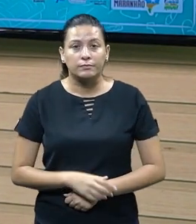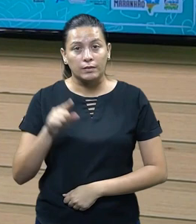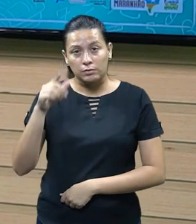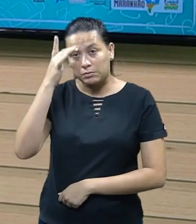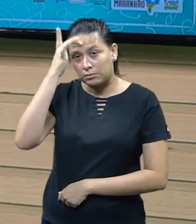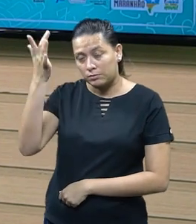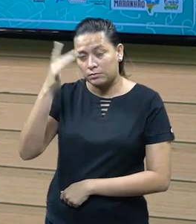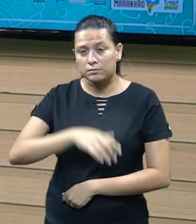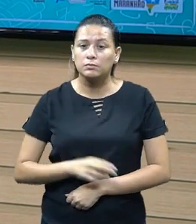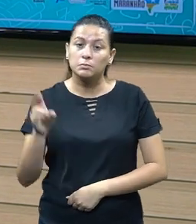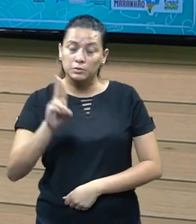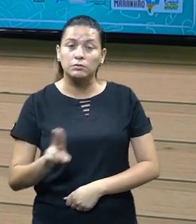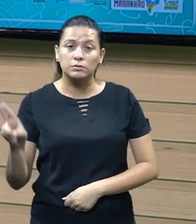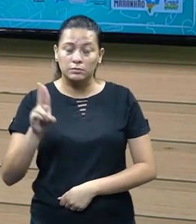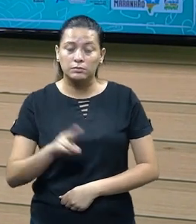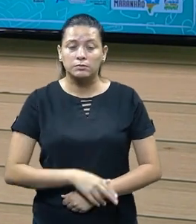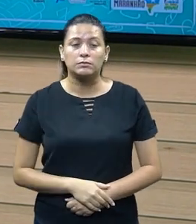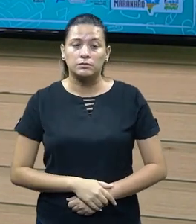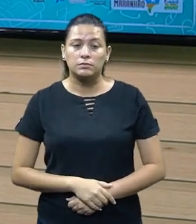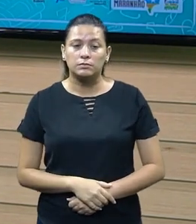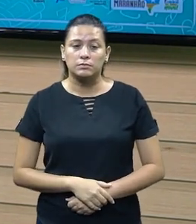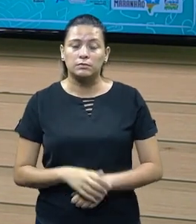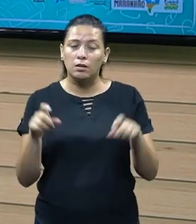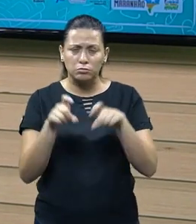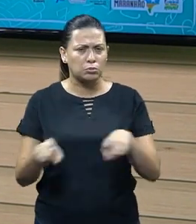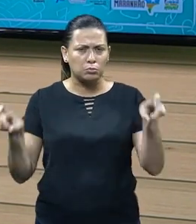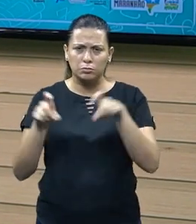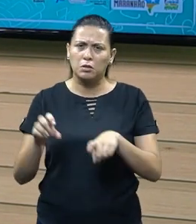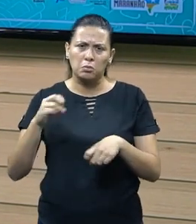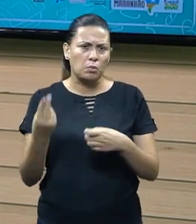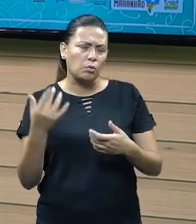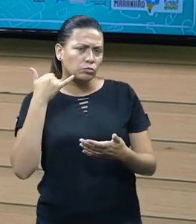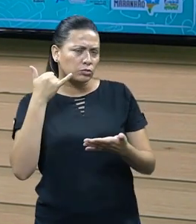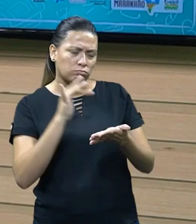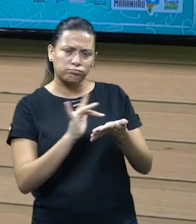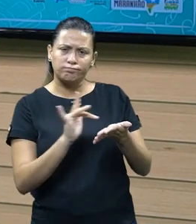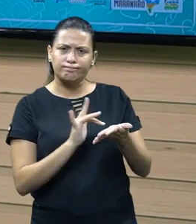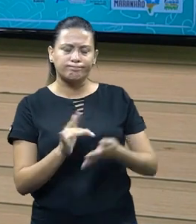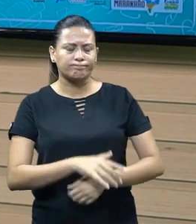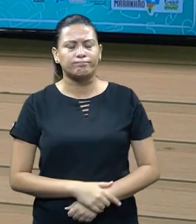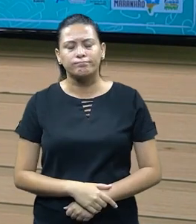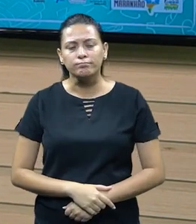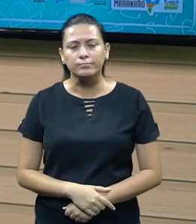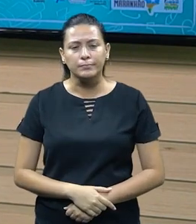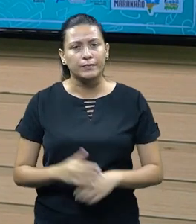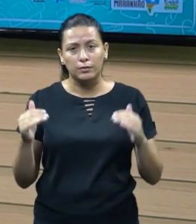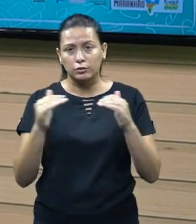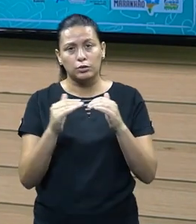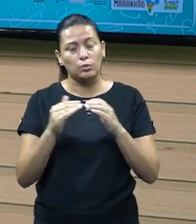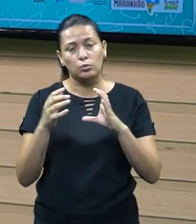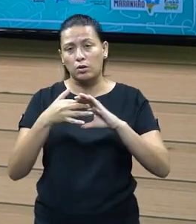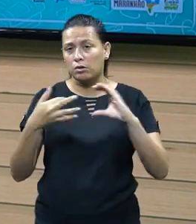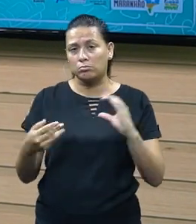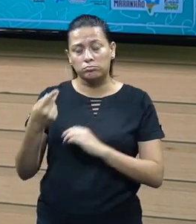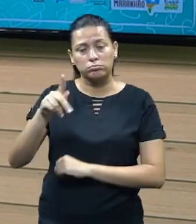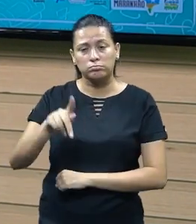fácil pode fazer no diretamente no seu computador no seu celular enfim de acordo com o seu perfil né